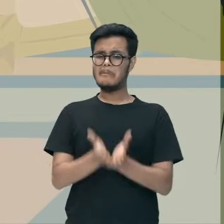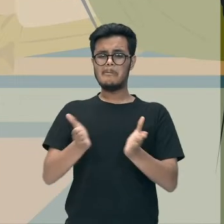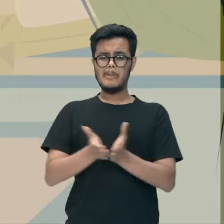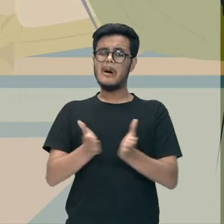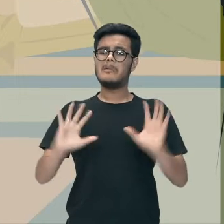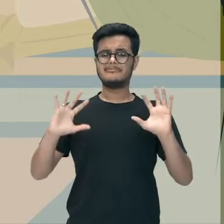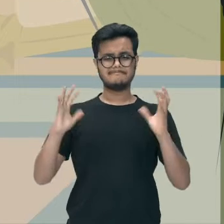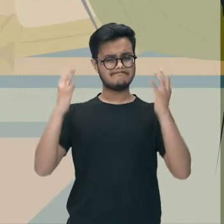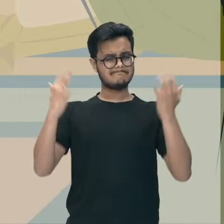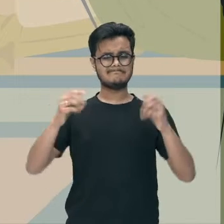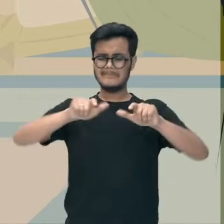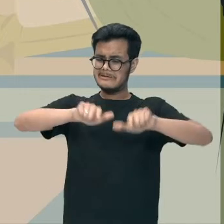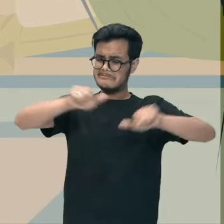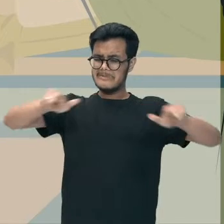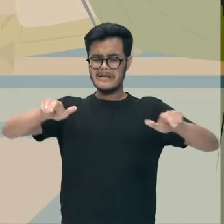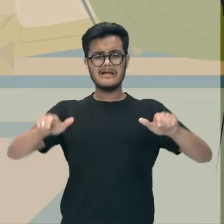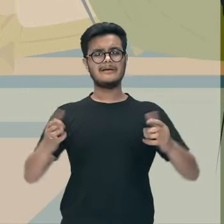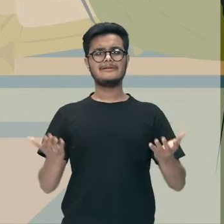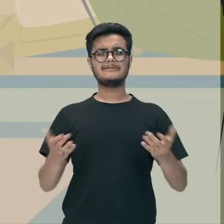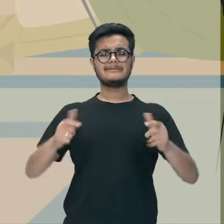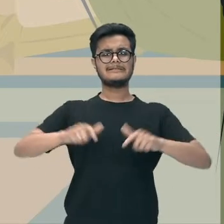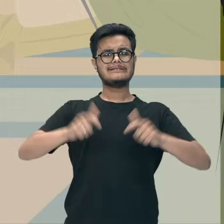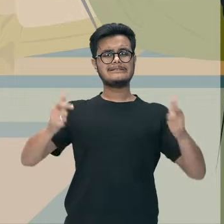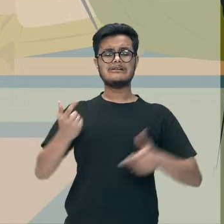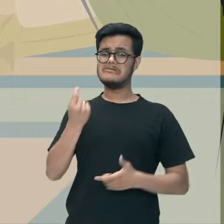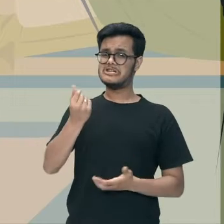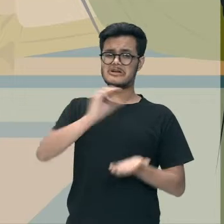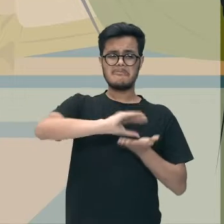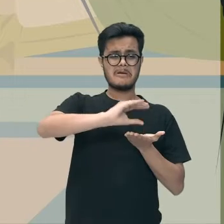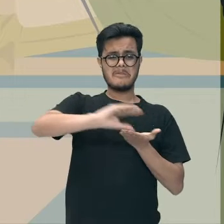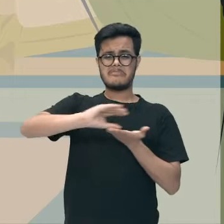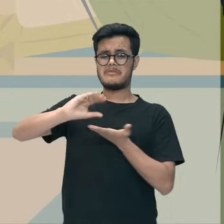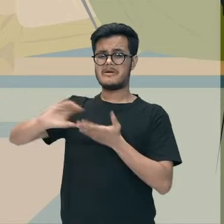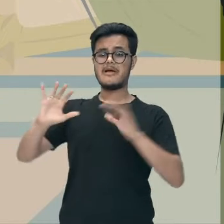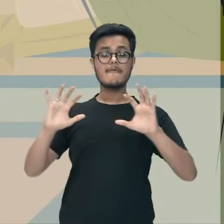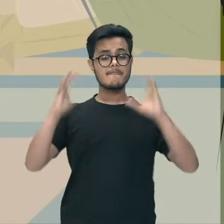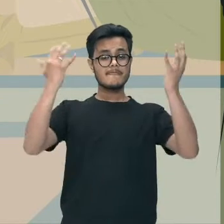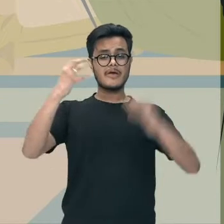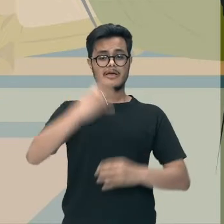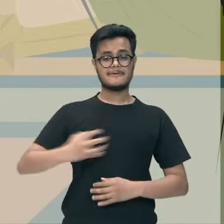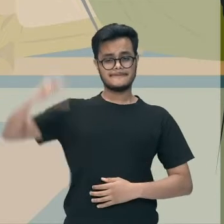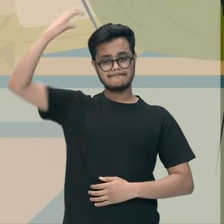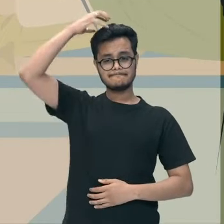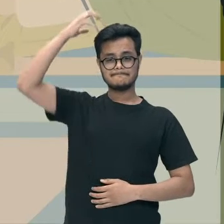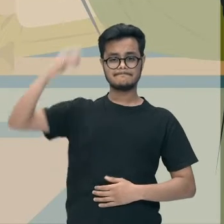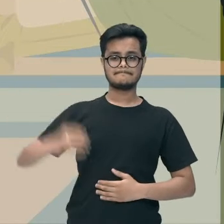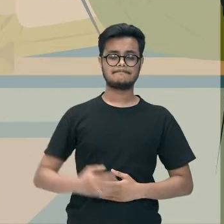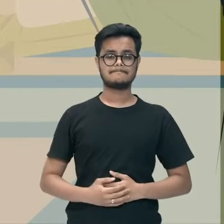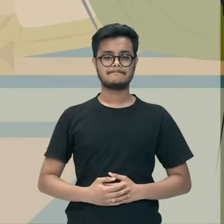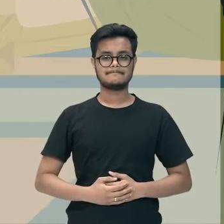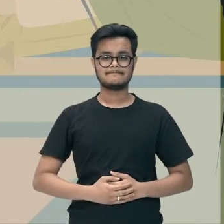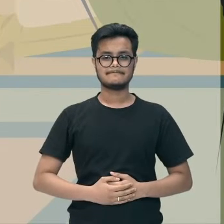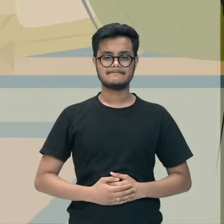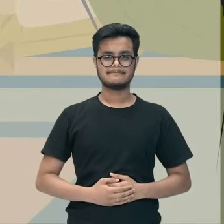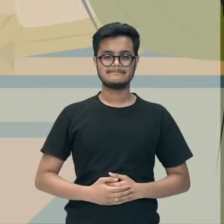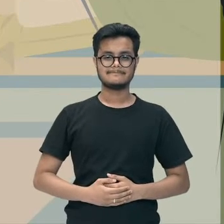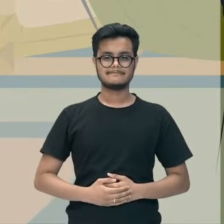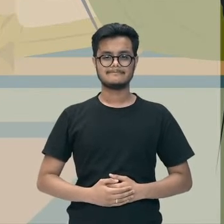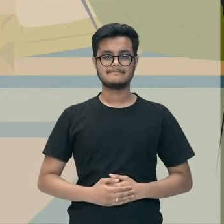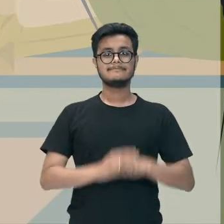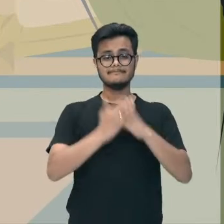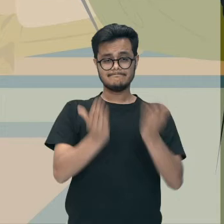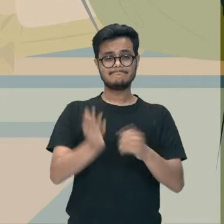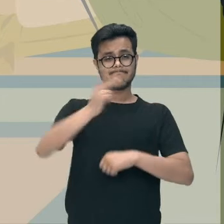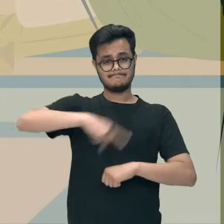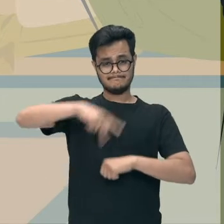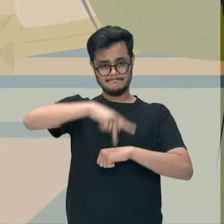festa grandiosa, né? Então se gastou muito para fazer a festa aí da coroação. Então, mesmo o país, como nós já